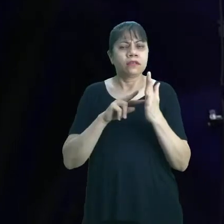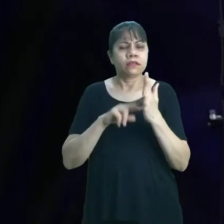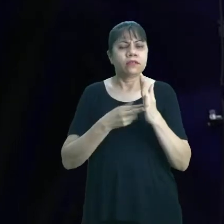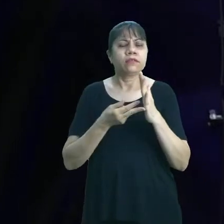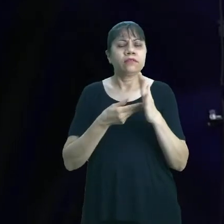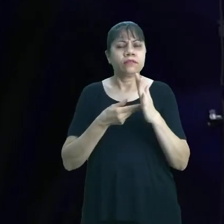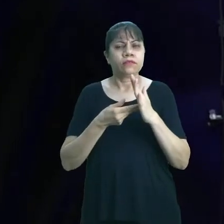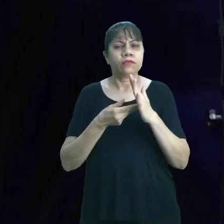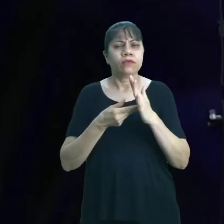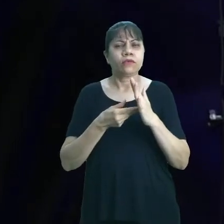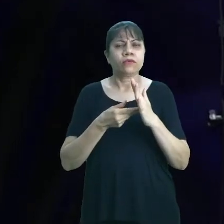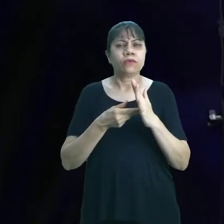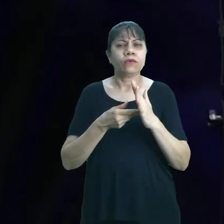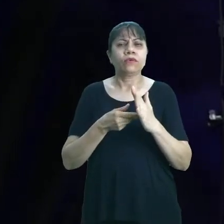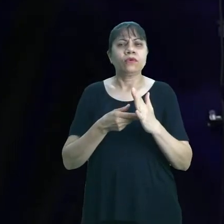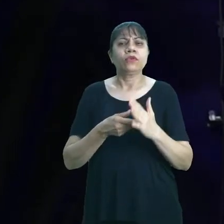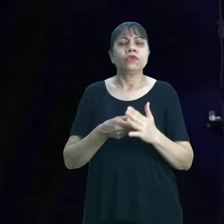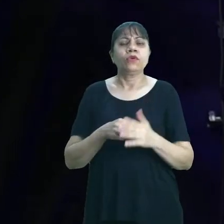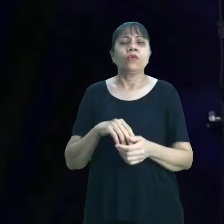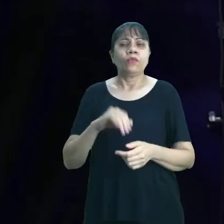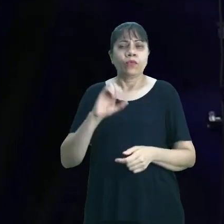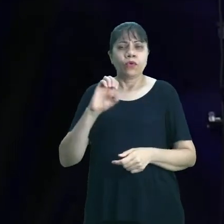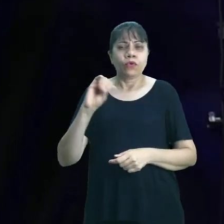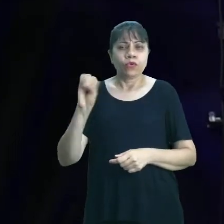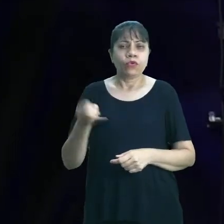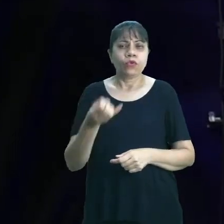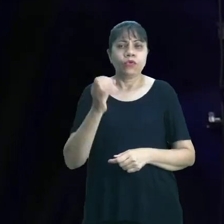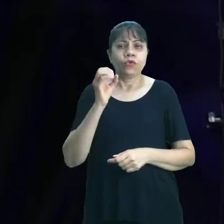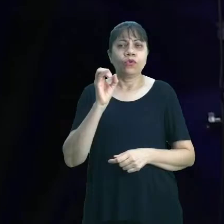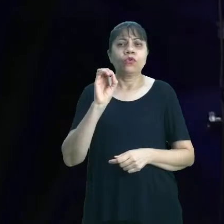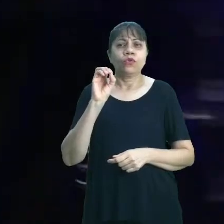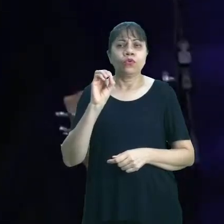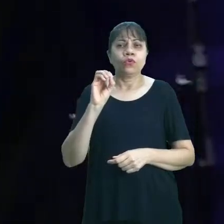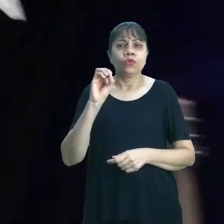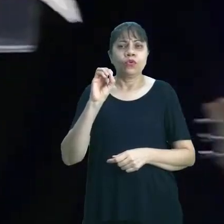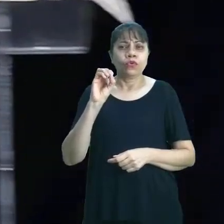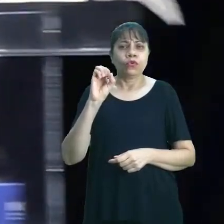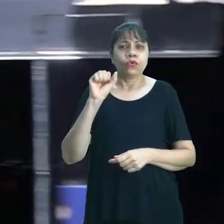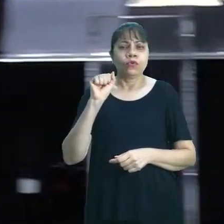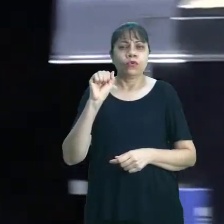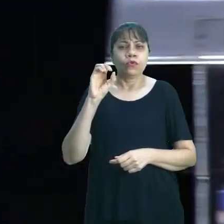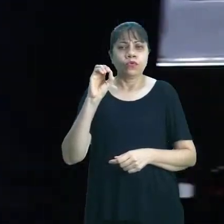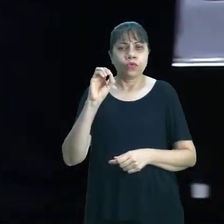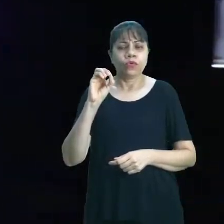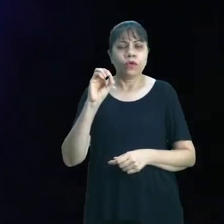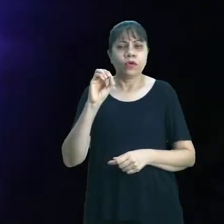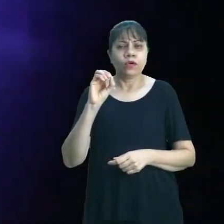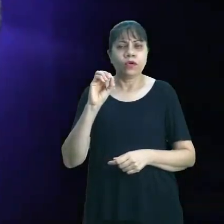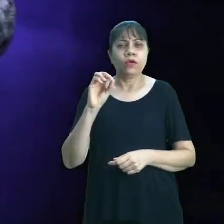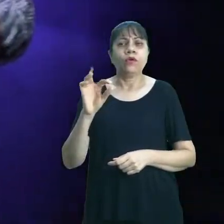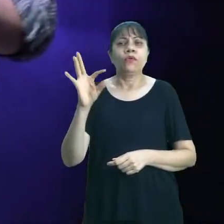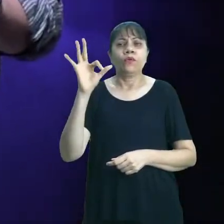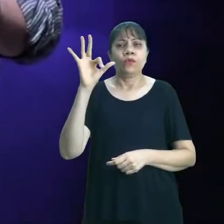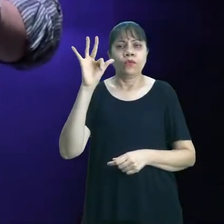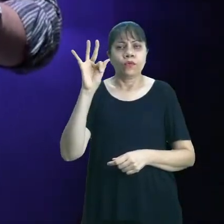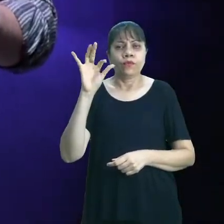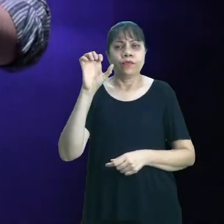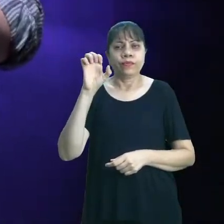João Ferreira de Almeida. Agora, o que é interessante é que no livro de Eclesiastes, quando você está